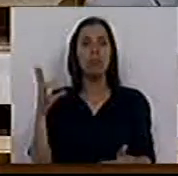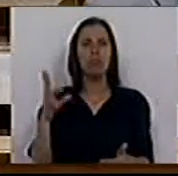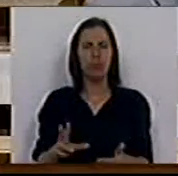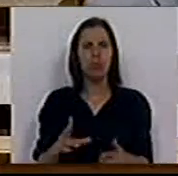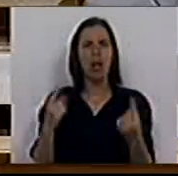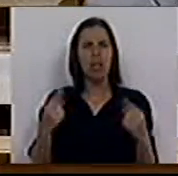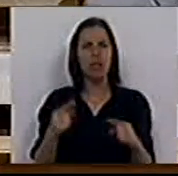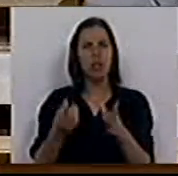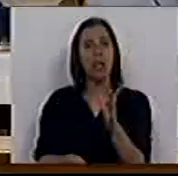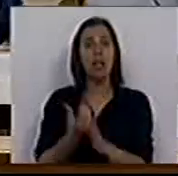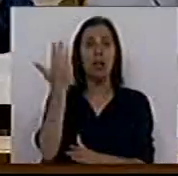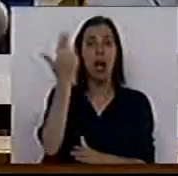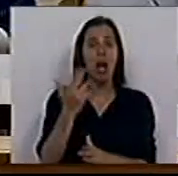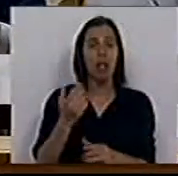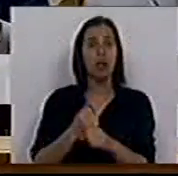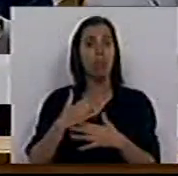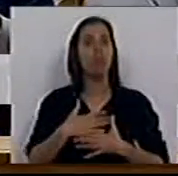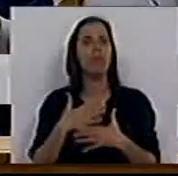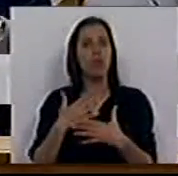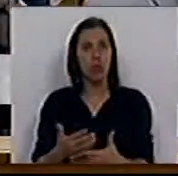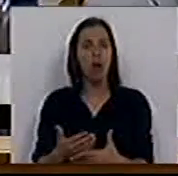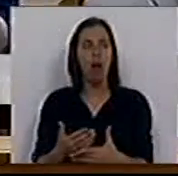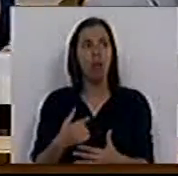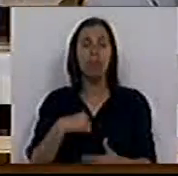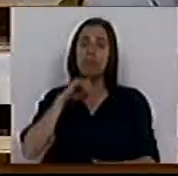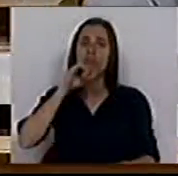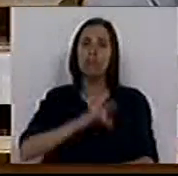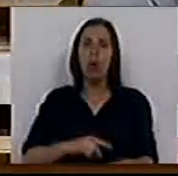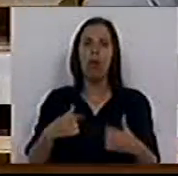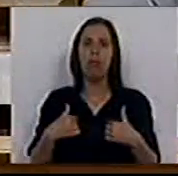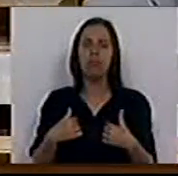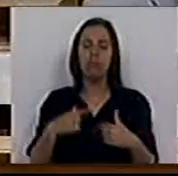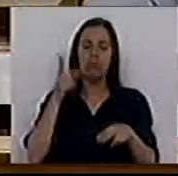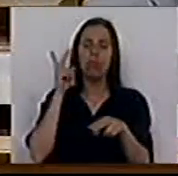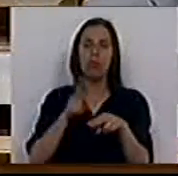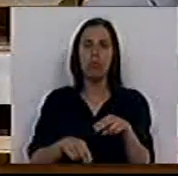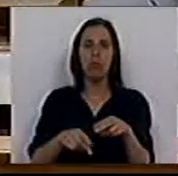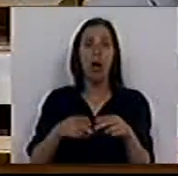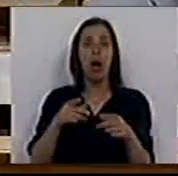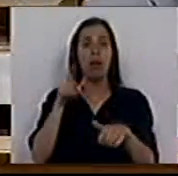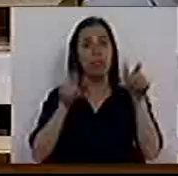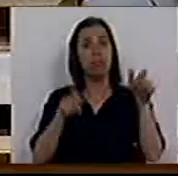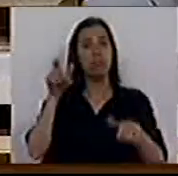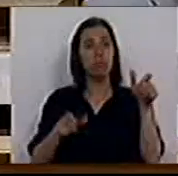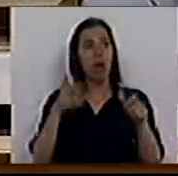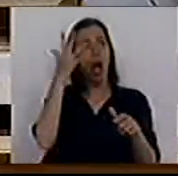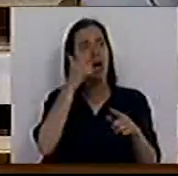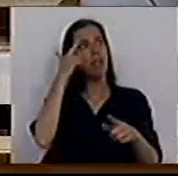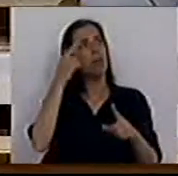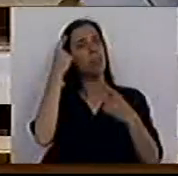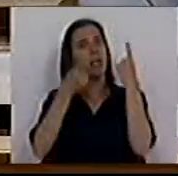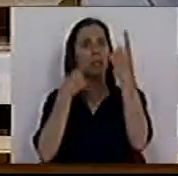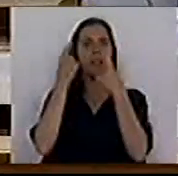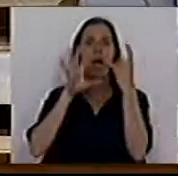Portugal possa existir criação artística profissional, que possamos ter corpos artísticos a pensar o